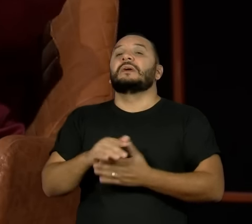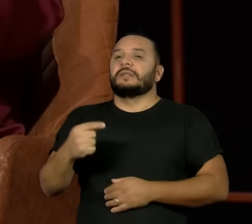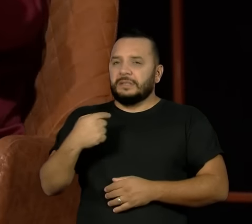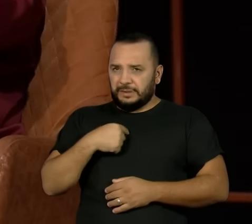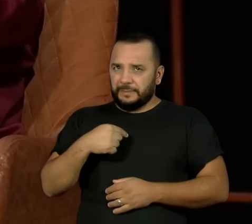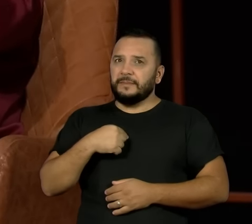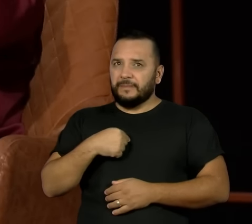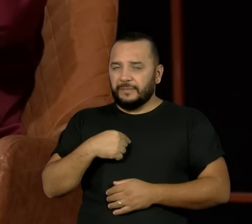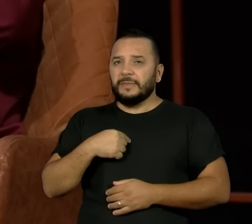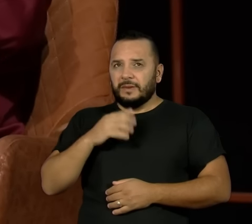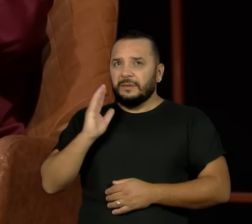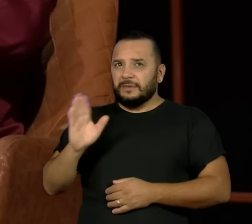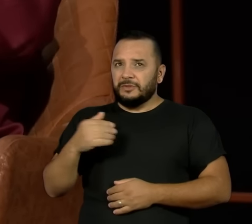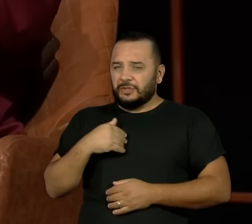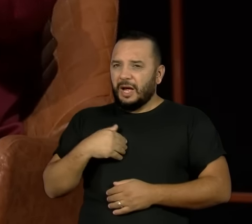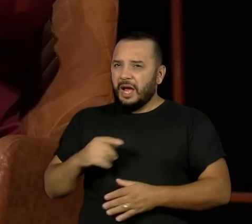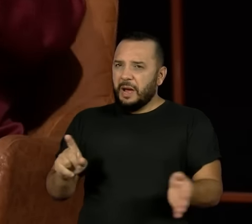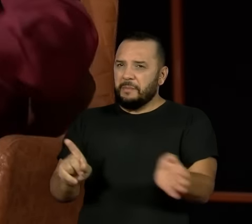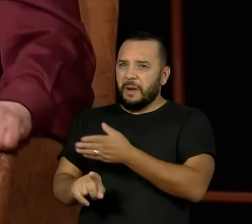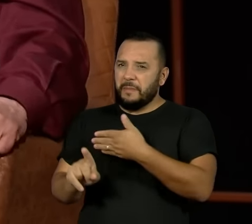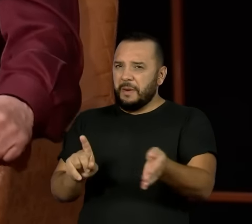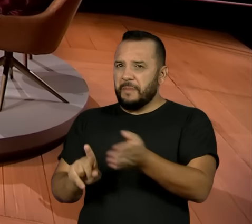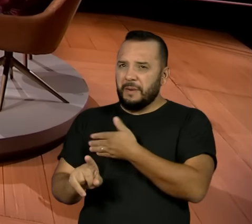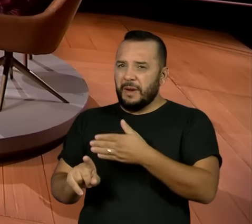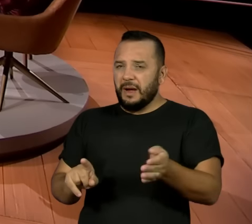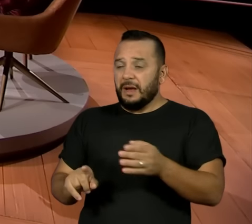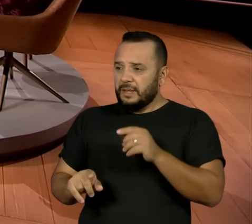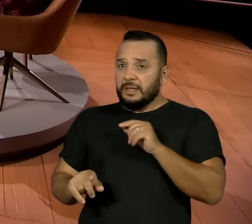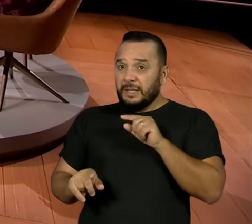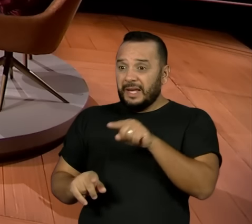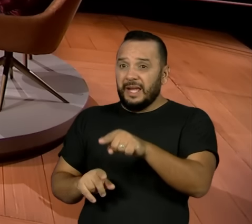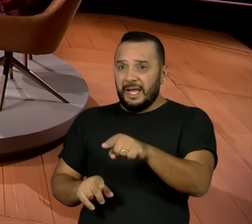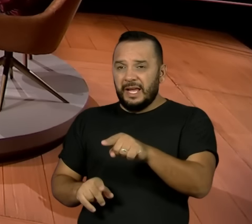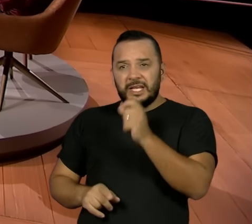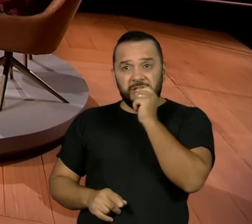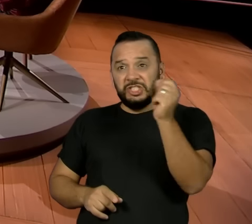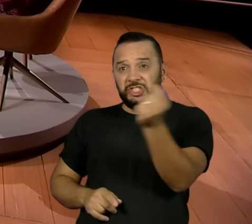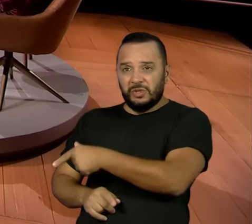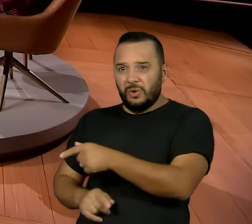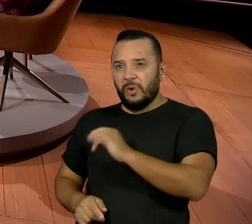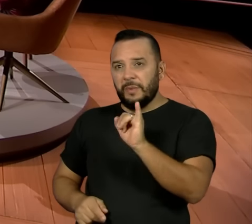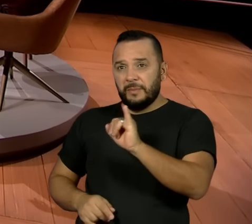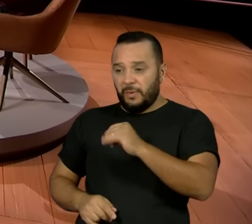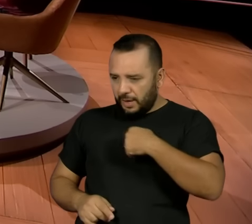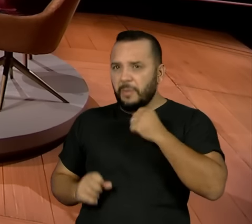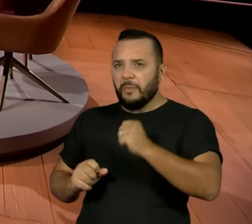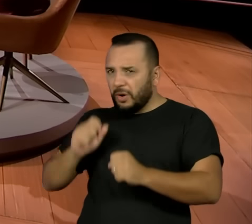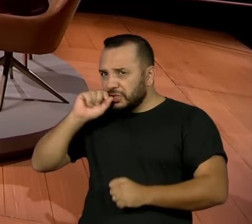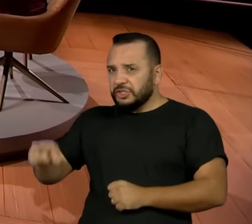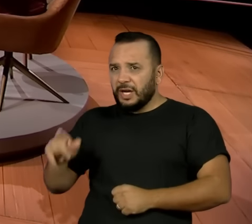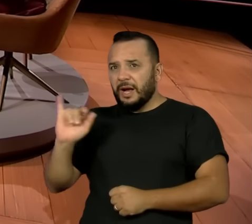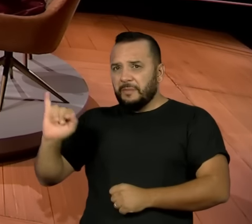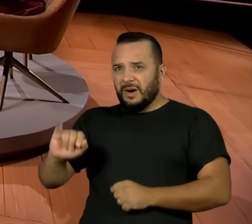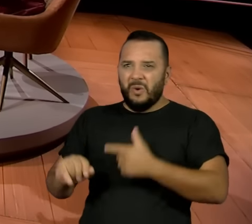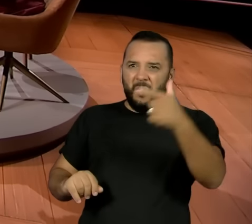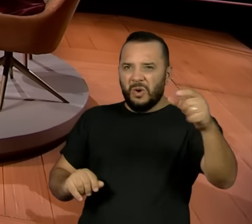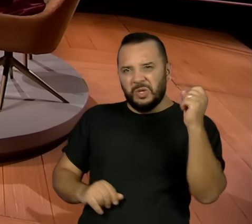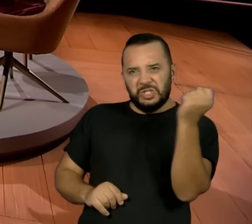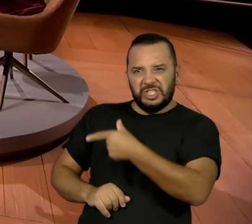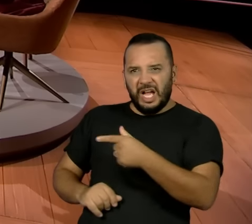do danado no moleque que xingou o meu irmão. Eu posso xingar, os outros não. Porque tem isso, né? O mais